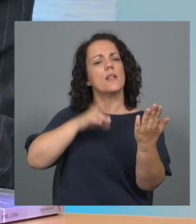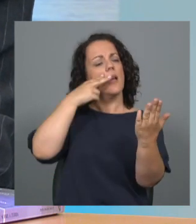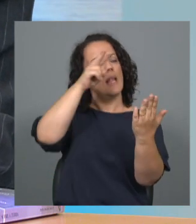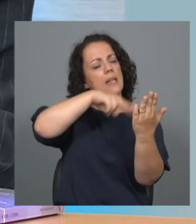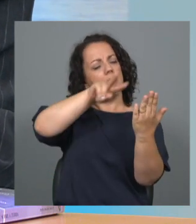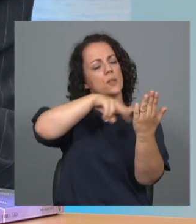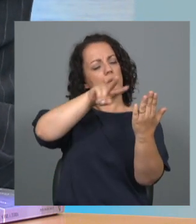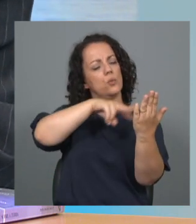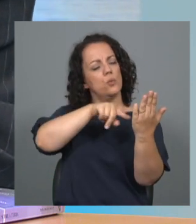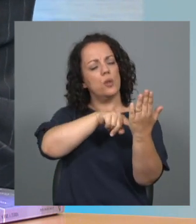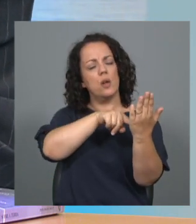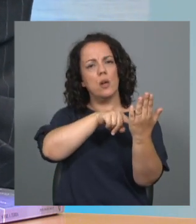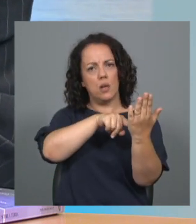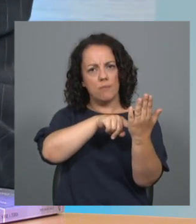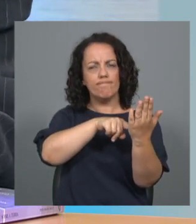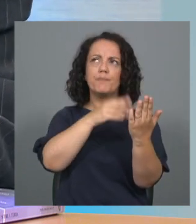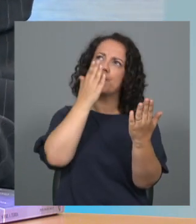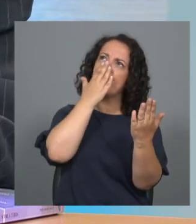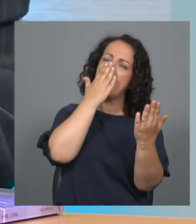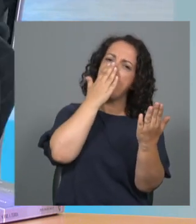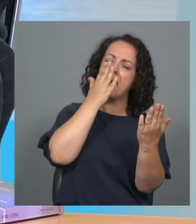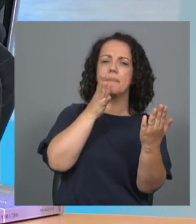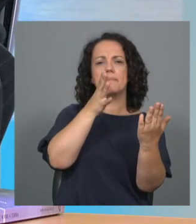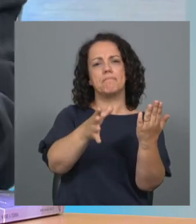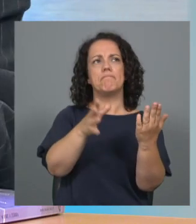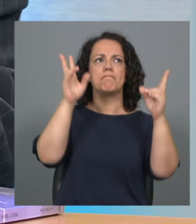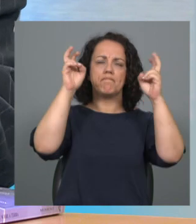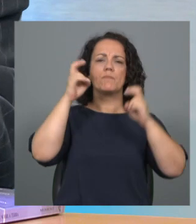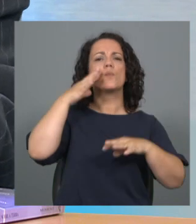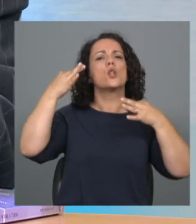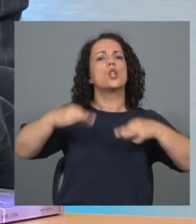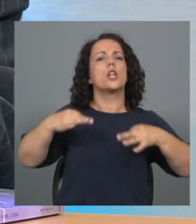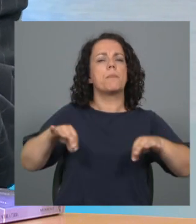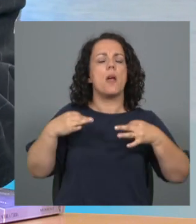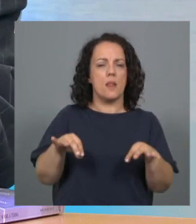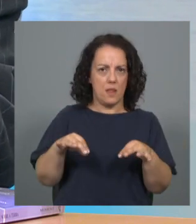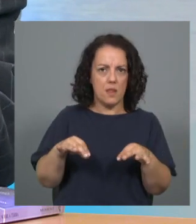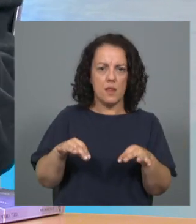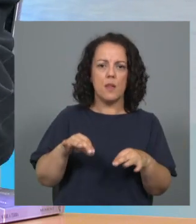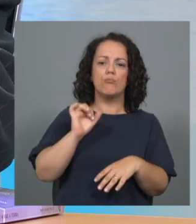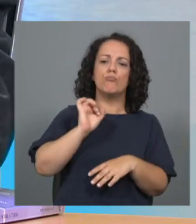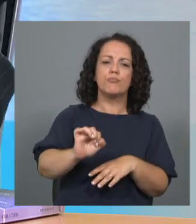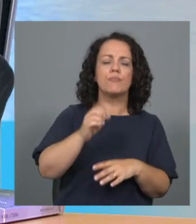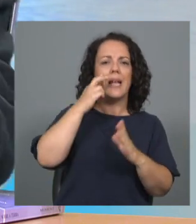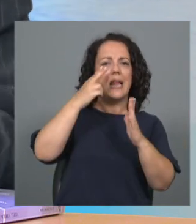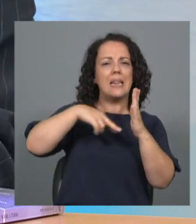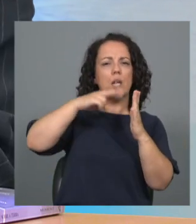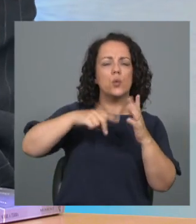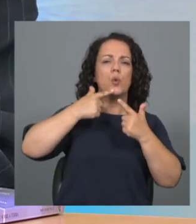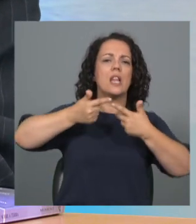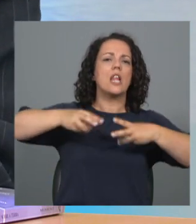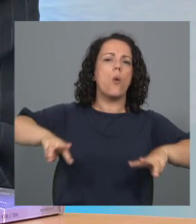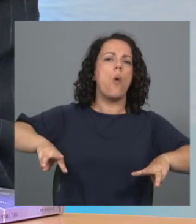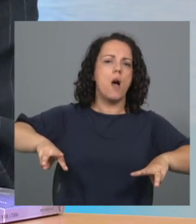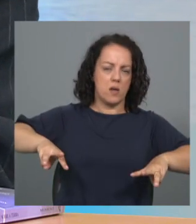em termos, eu diria, normais, de leitura da linguagem corrente do